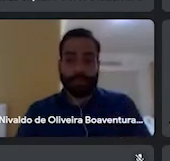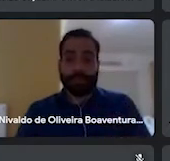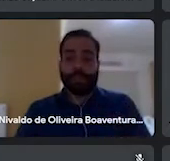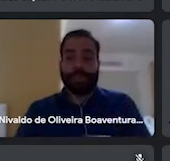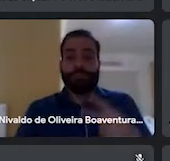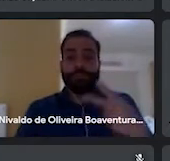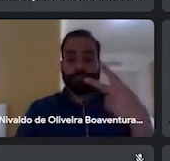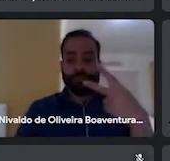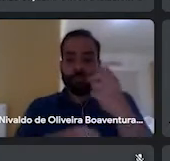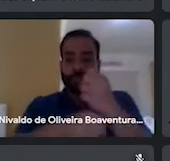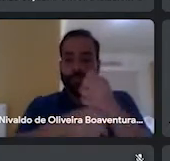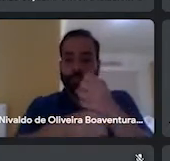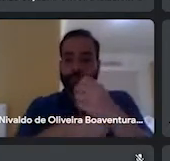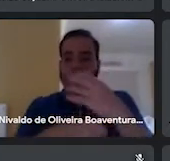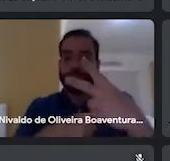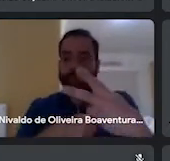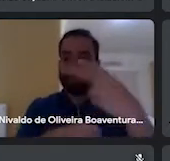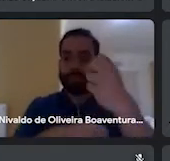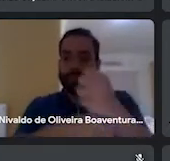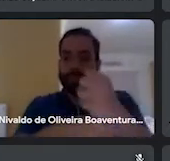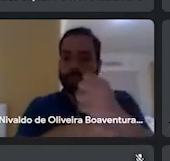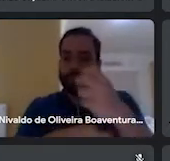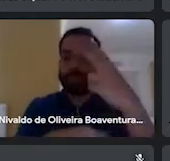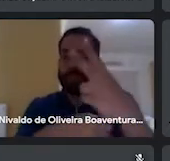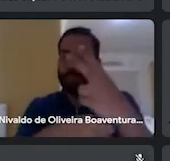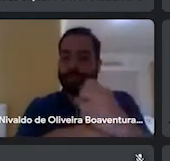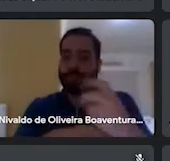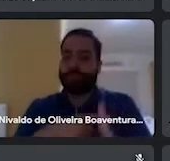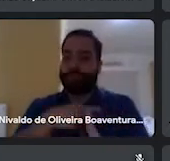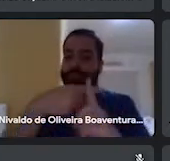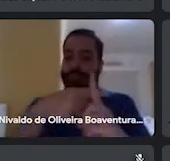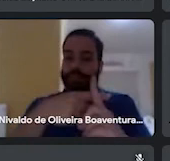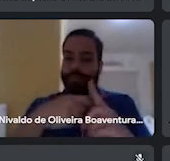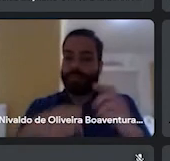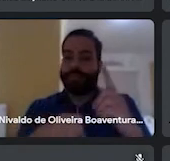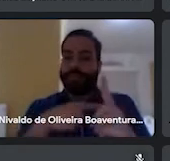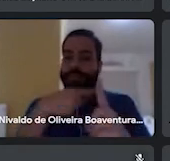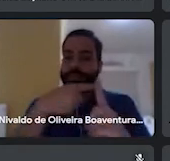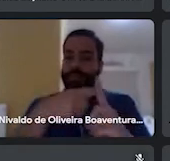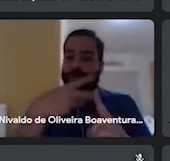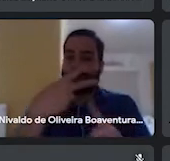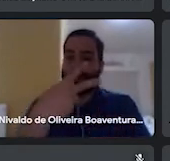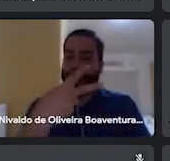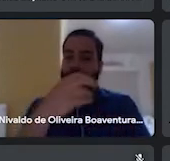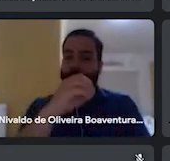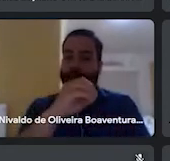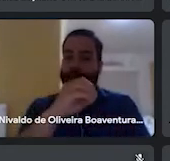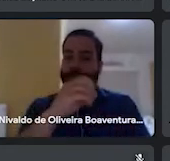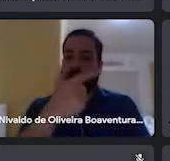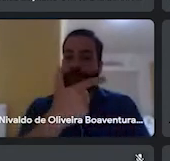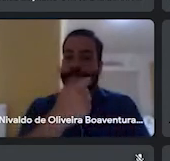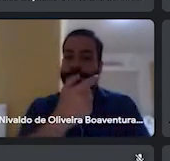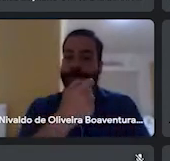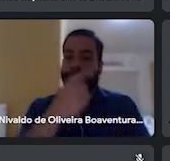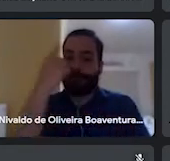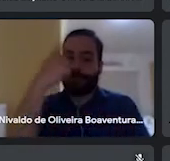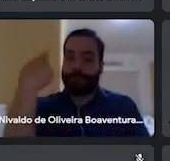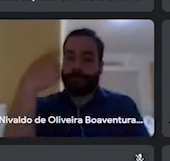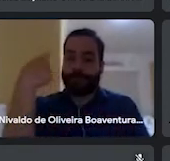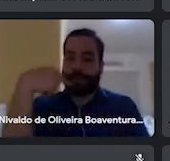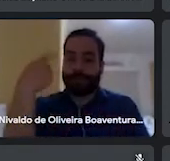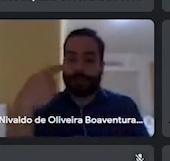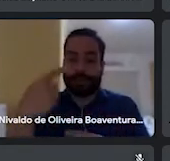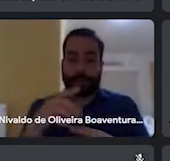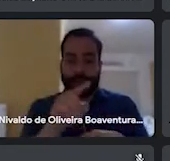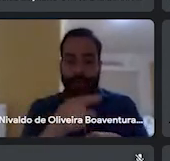anos, mais um treinamento de 20 horas. Ok? Eu pus